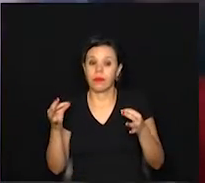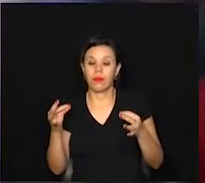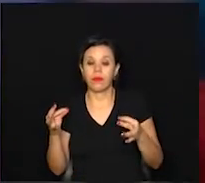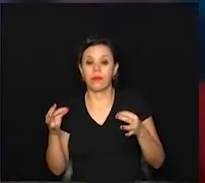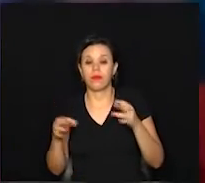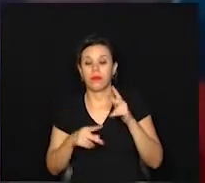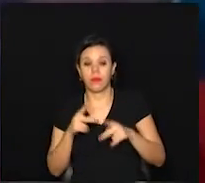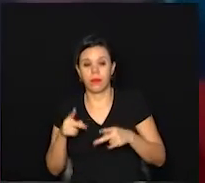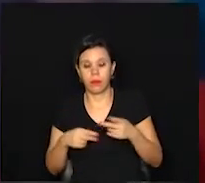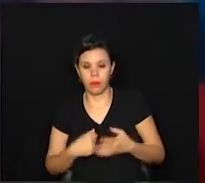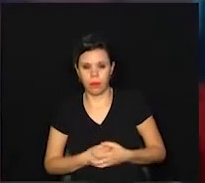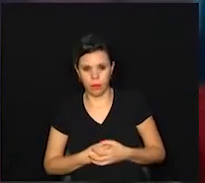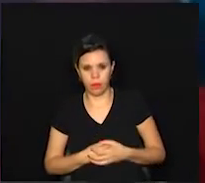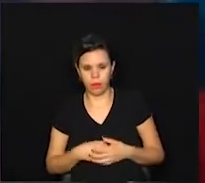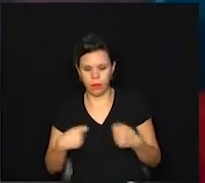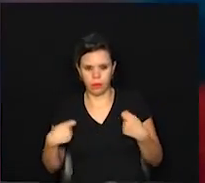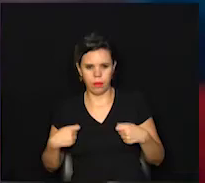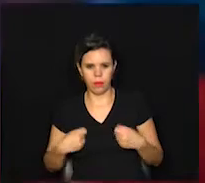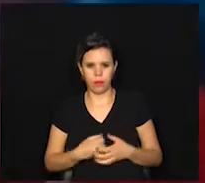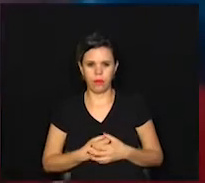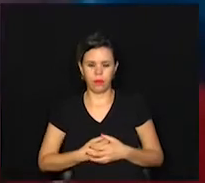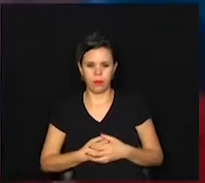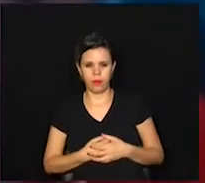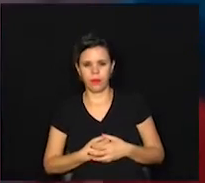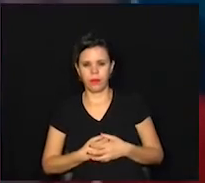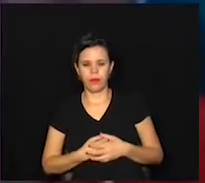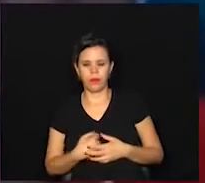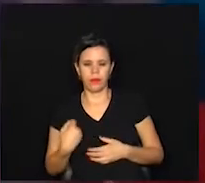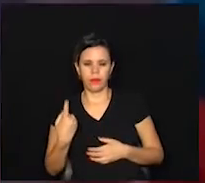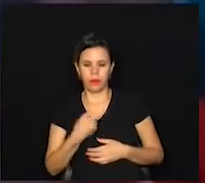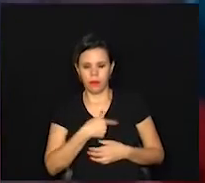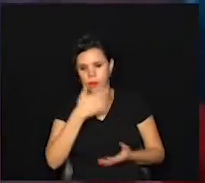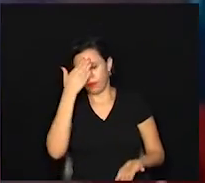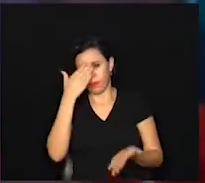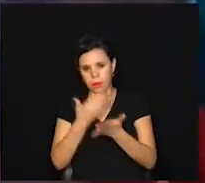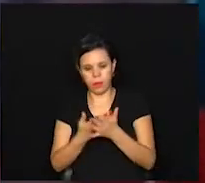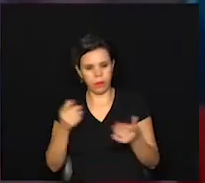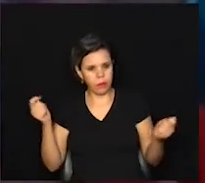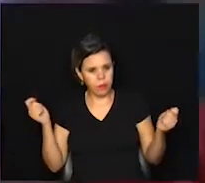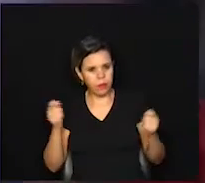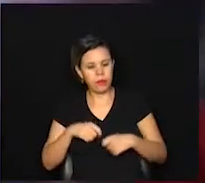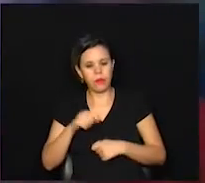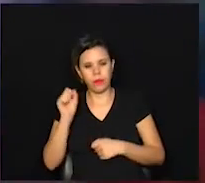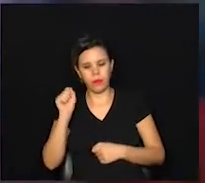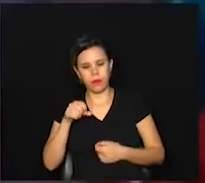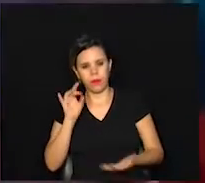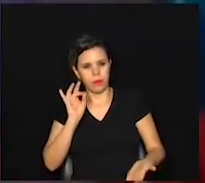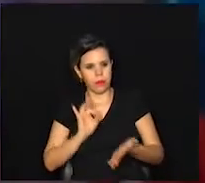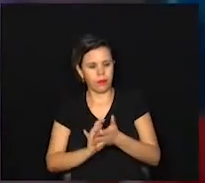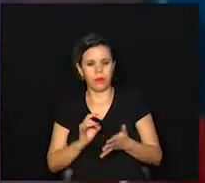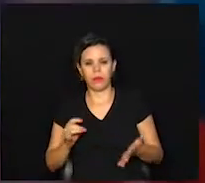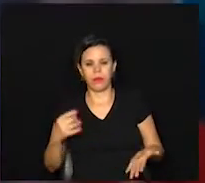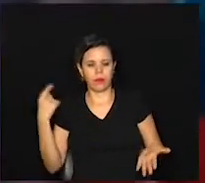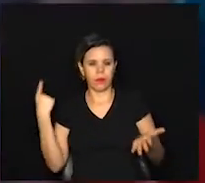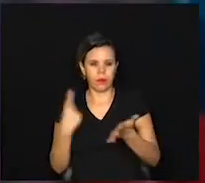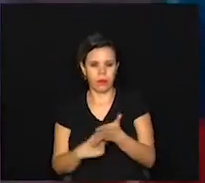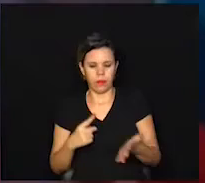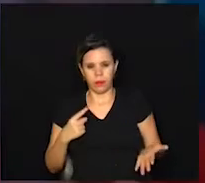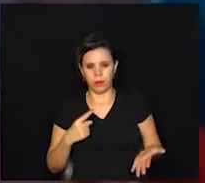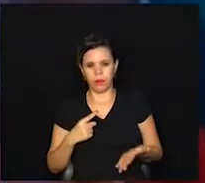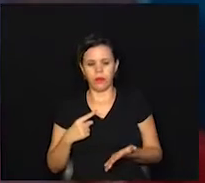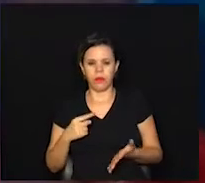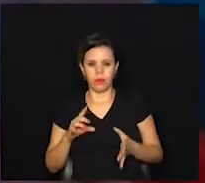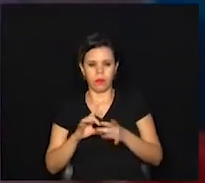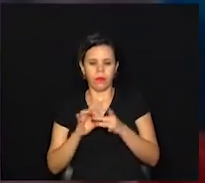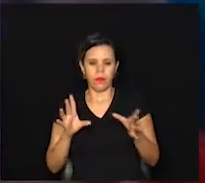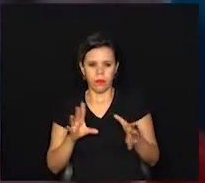e aquelas que mais necessitavam, mas nós acreditamos que é possível sim, reafirmamos aqui o nosso compromisso e nos